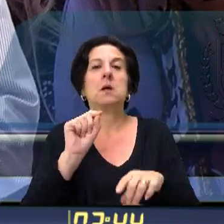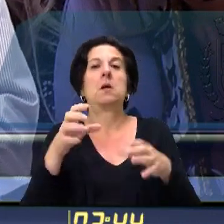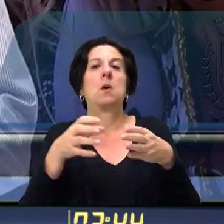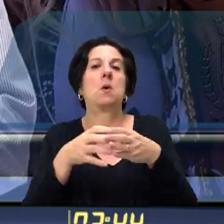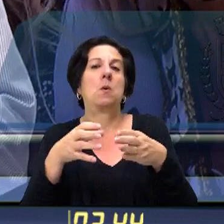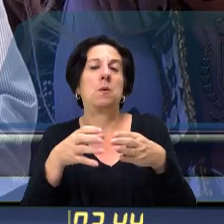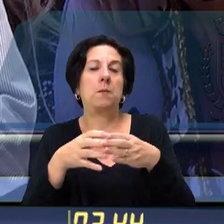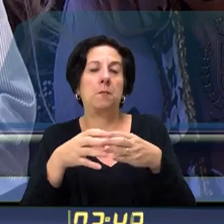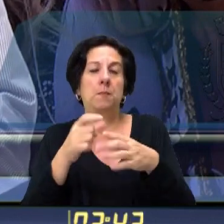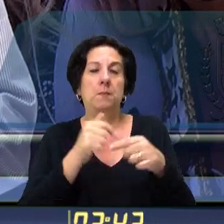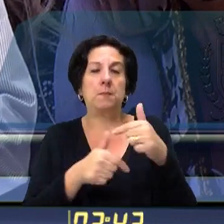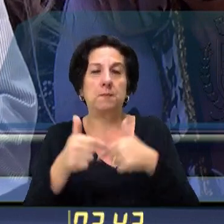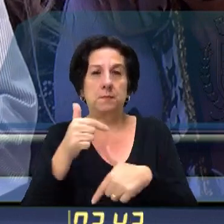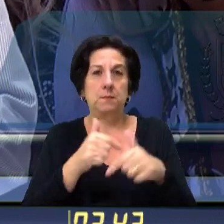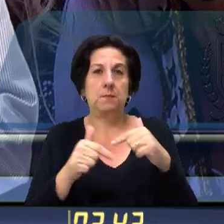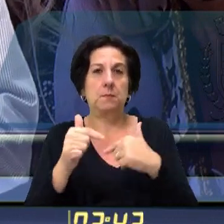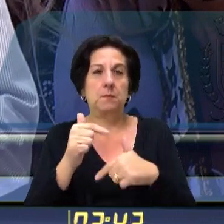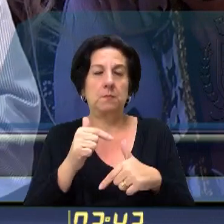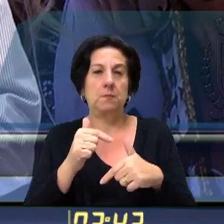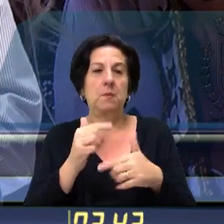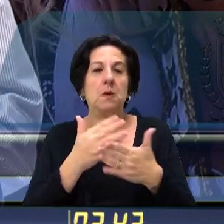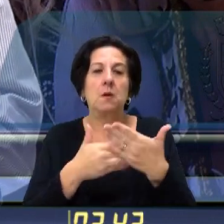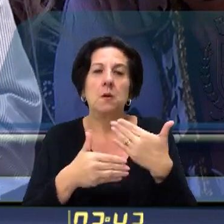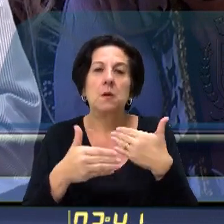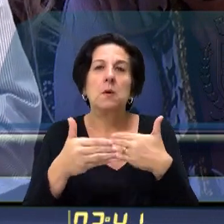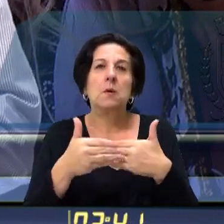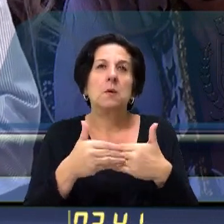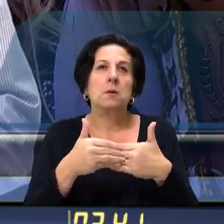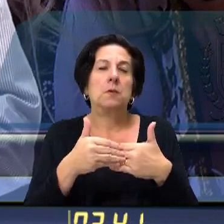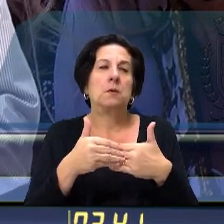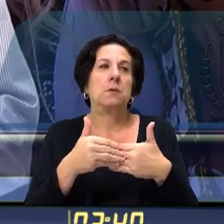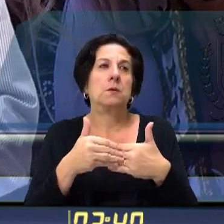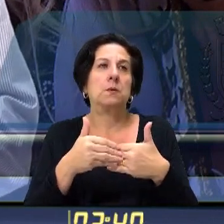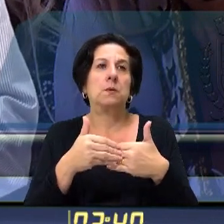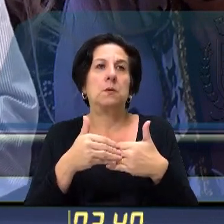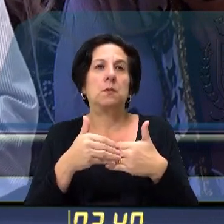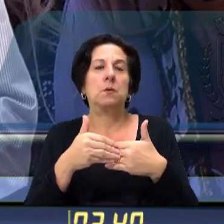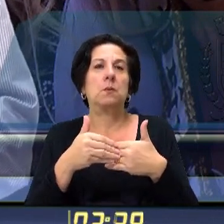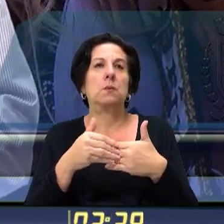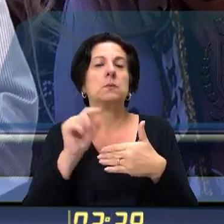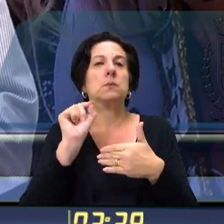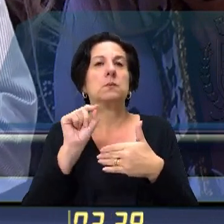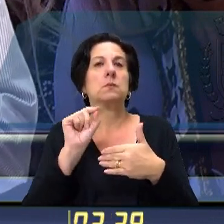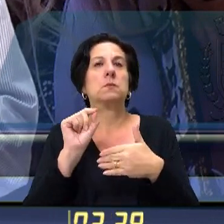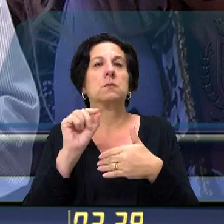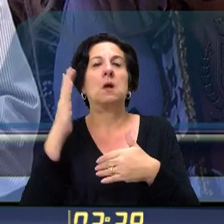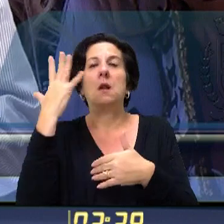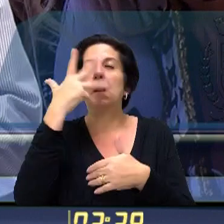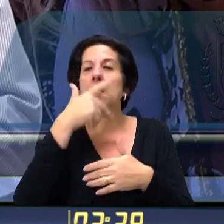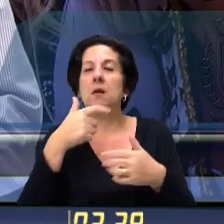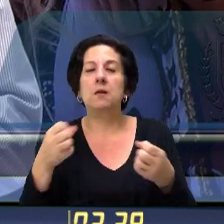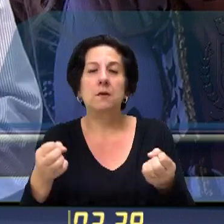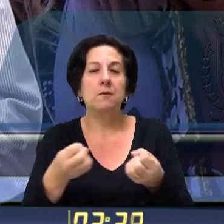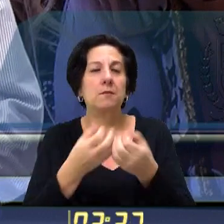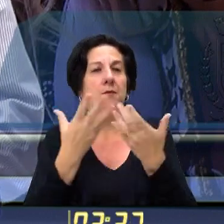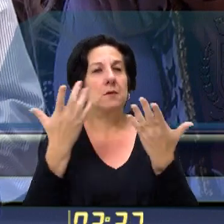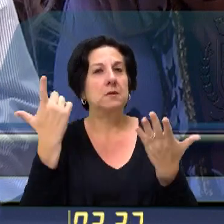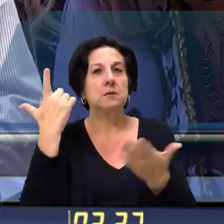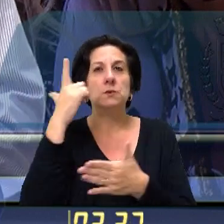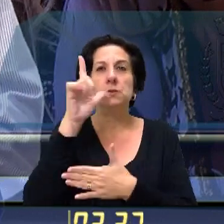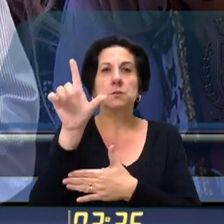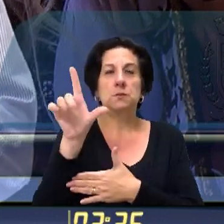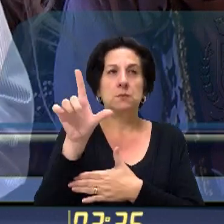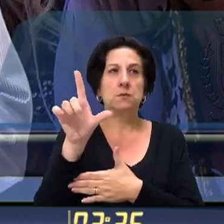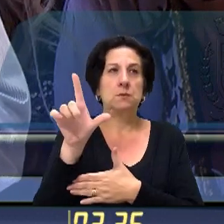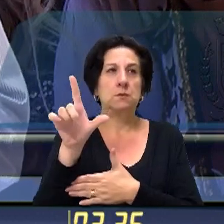de trabalho, enfim, todos os cooperadores que contribuíram para esta linda festa ser o sucesso